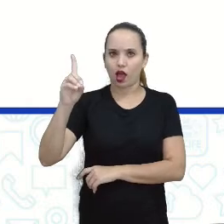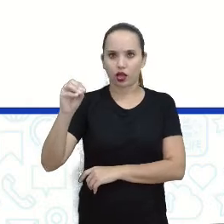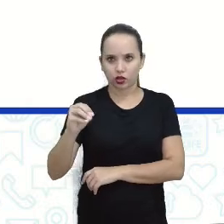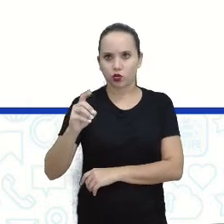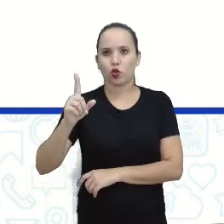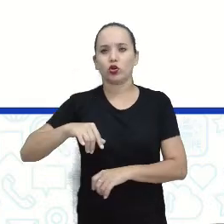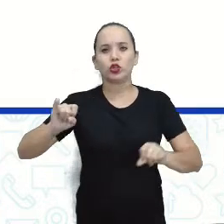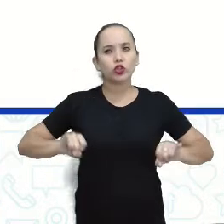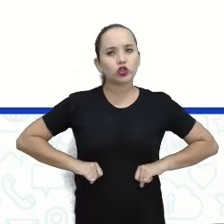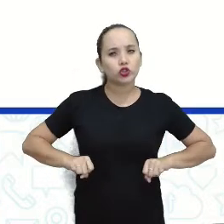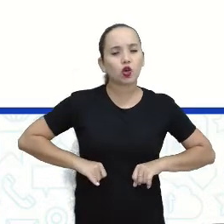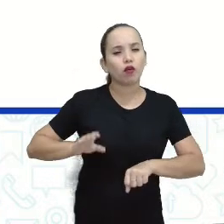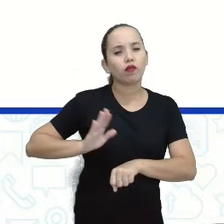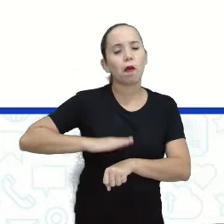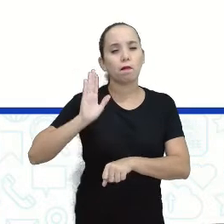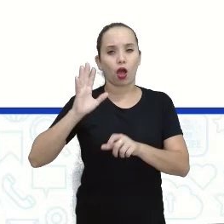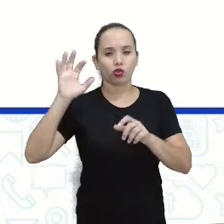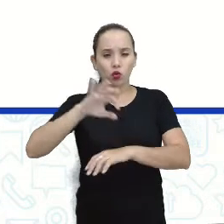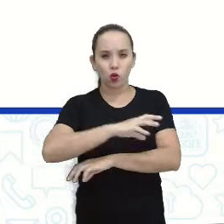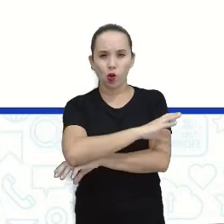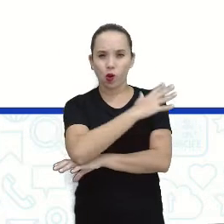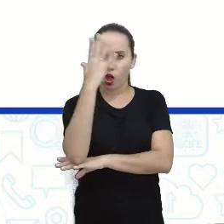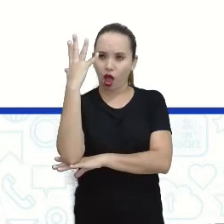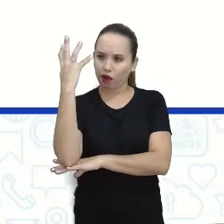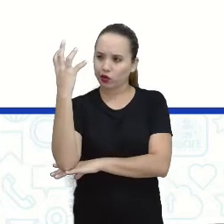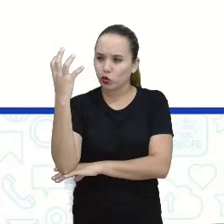certo? Então, hoje nós temos cerca de